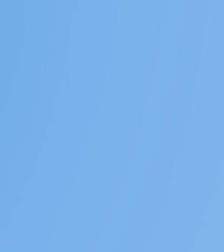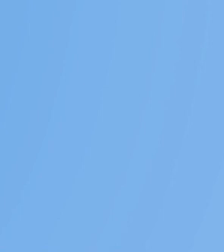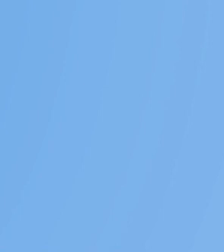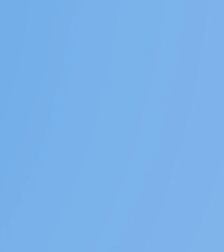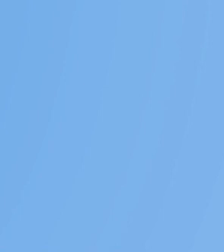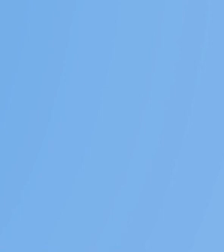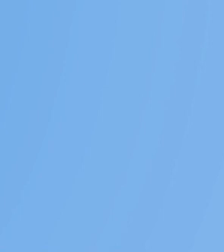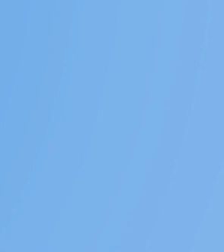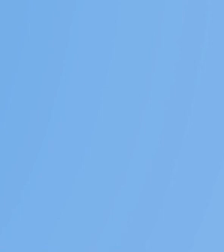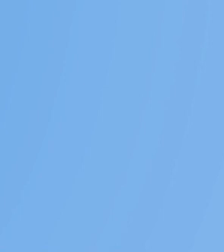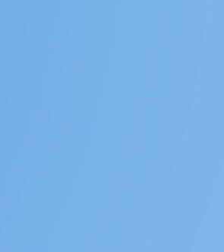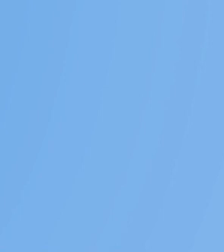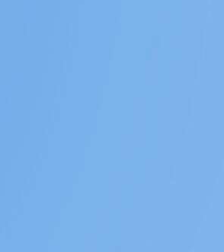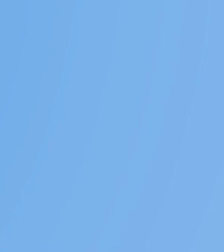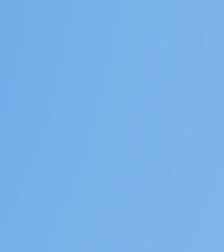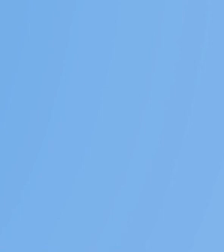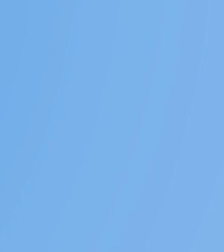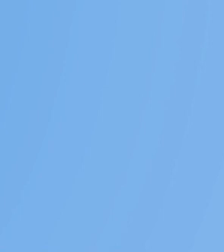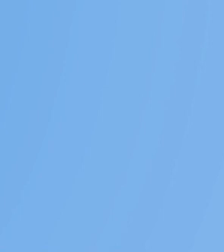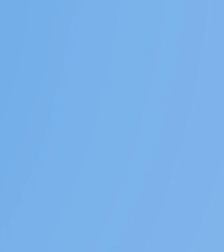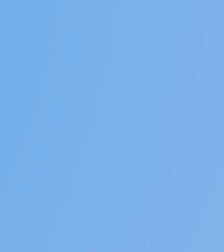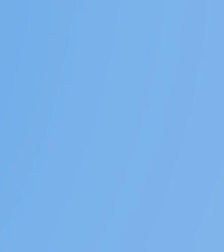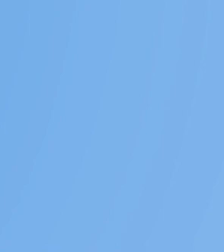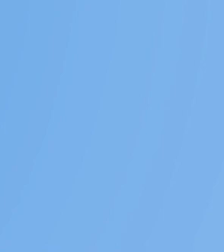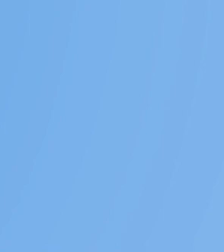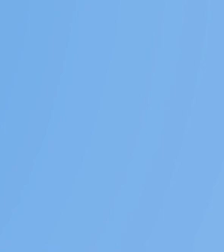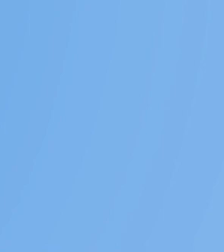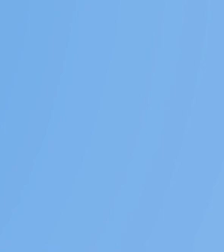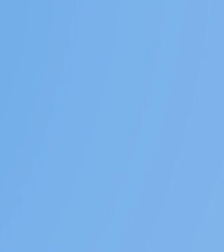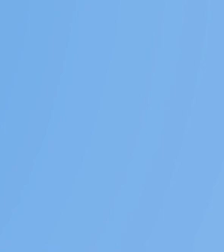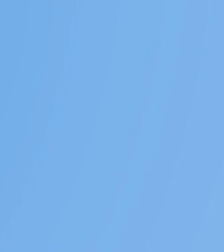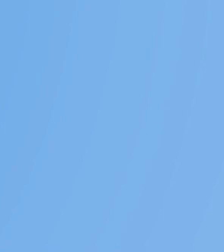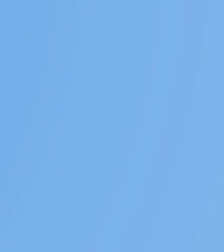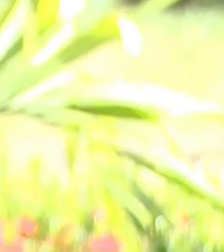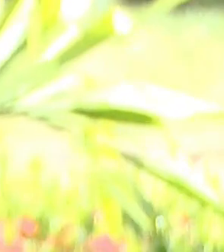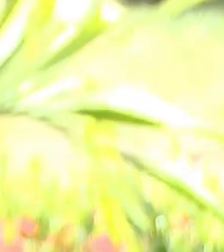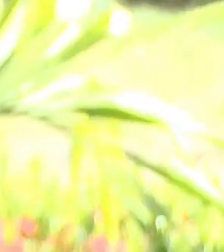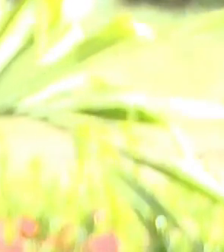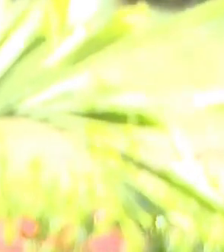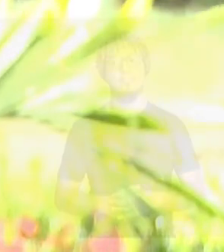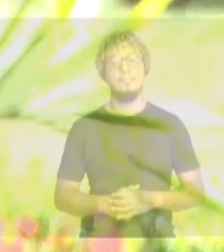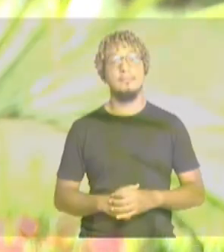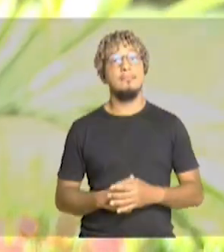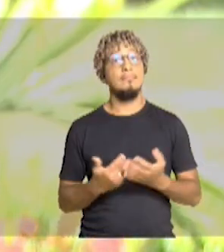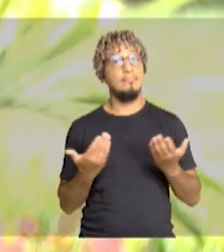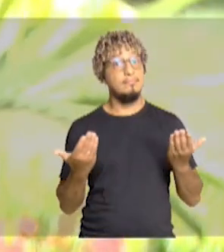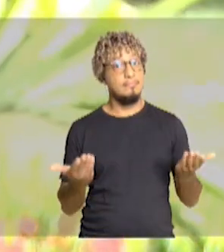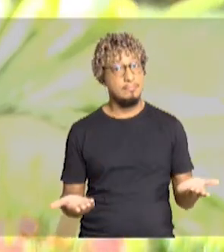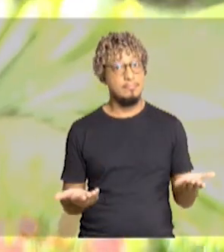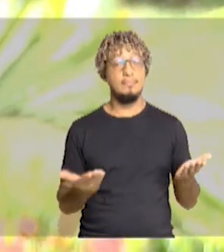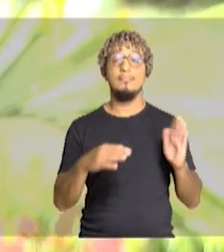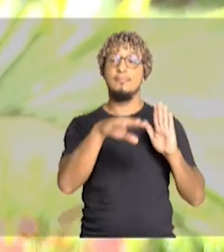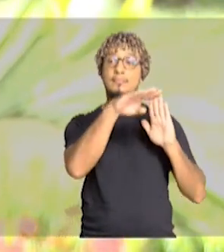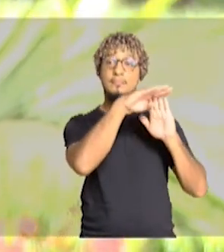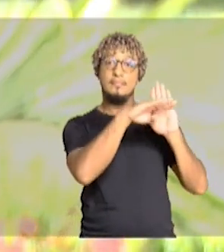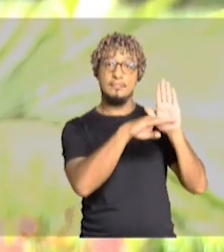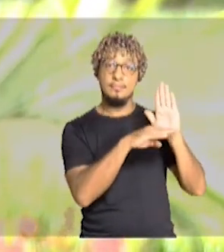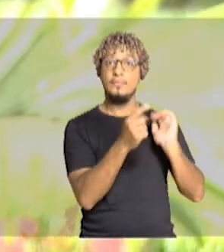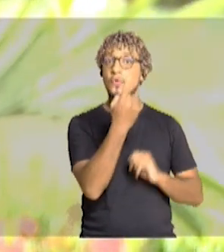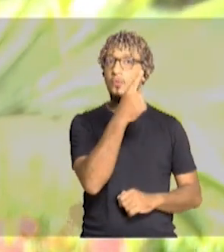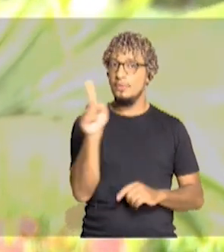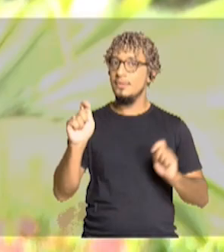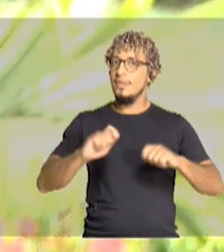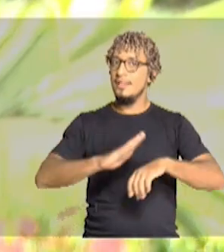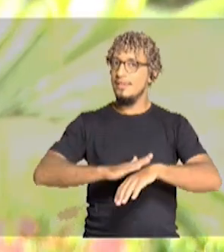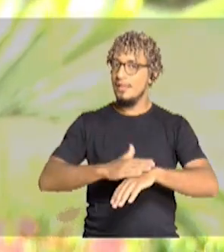as 17 horas acontece a sessão de encerramento com premiação aplicou o Júnior Essa é a programação do último dia ainda dá